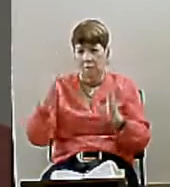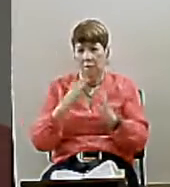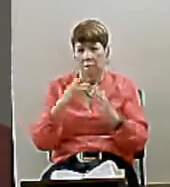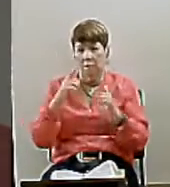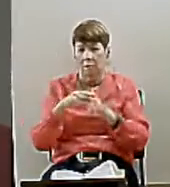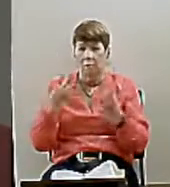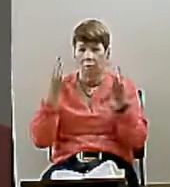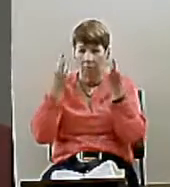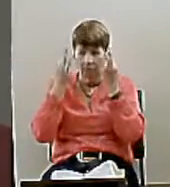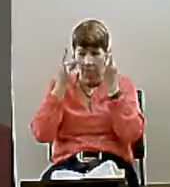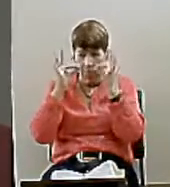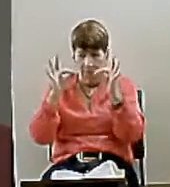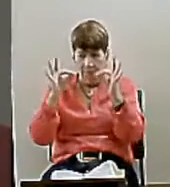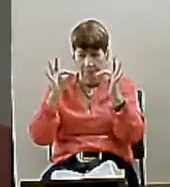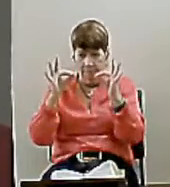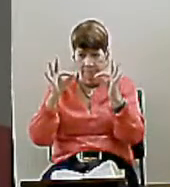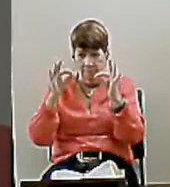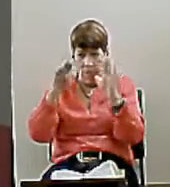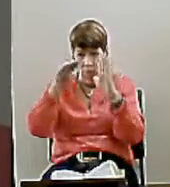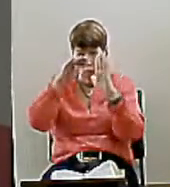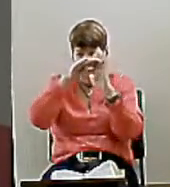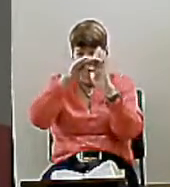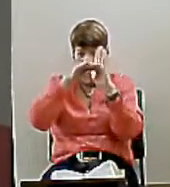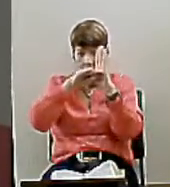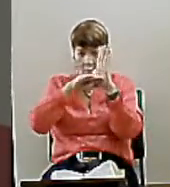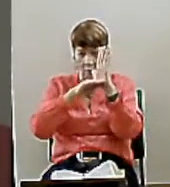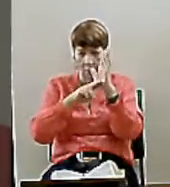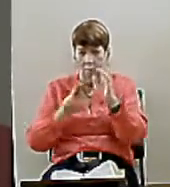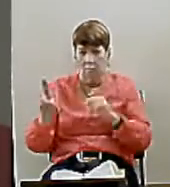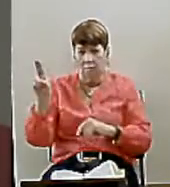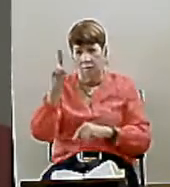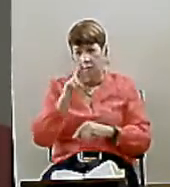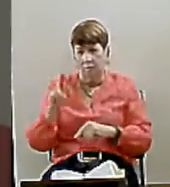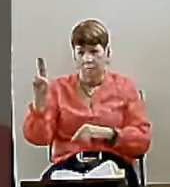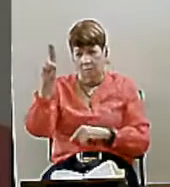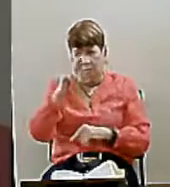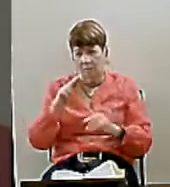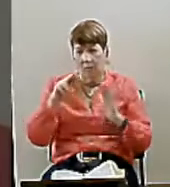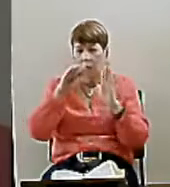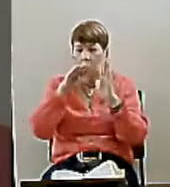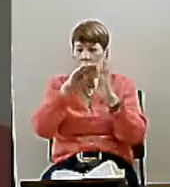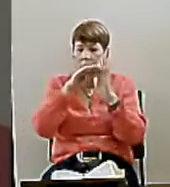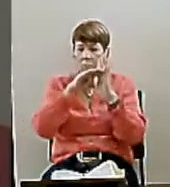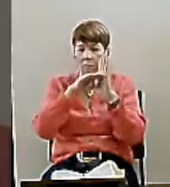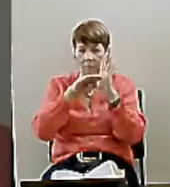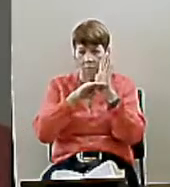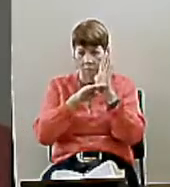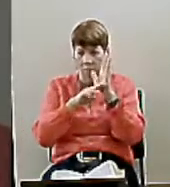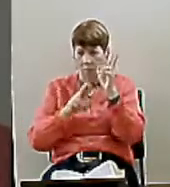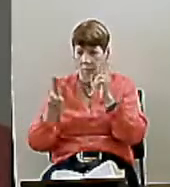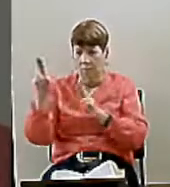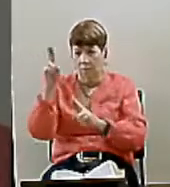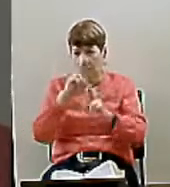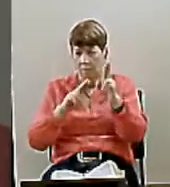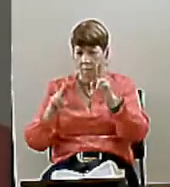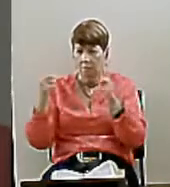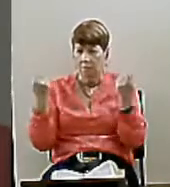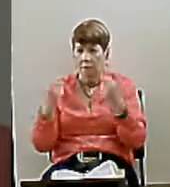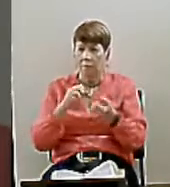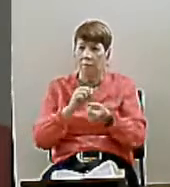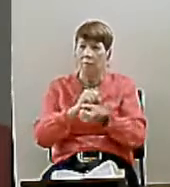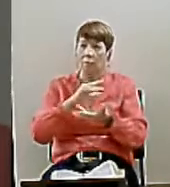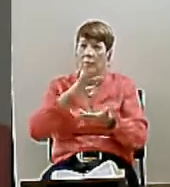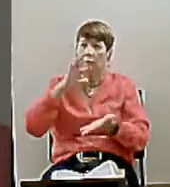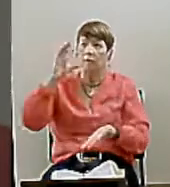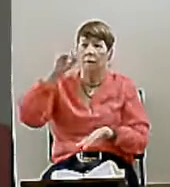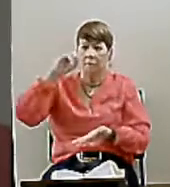atenção no como nos métodos que nós utilizamos os métodos que nós utilizamos precisam glorificar a